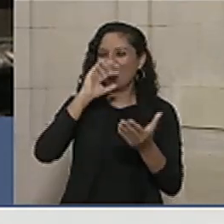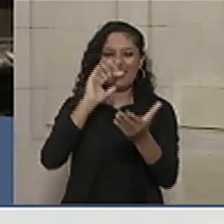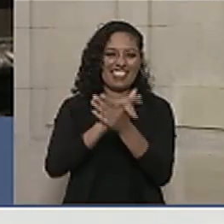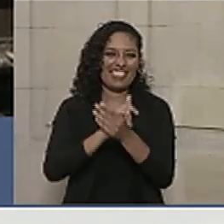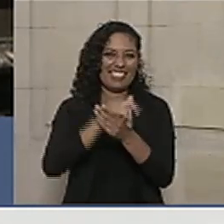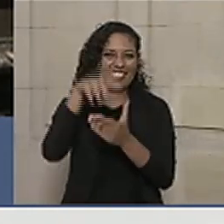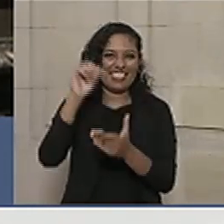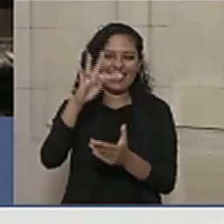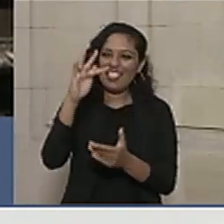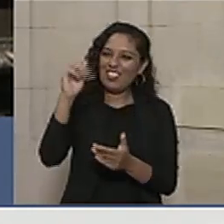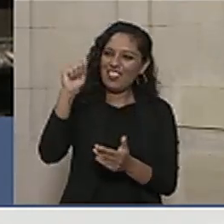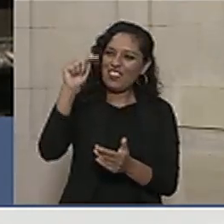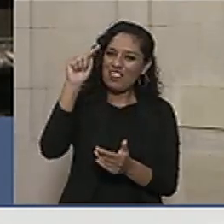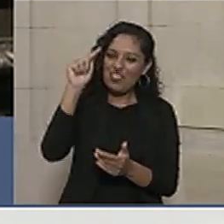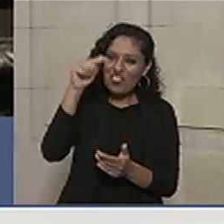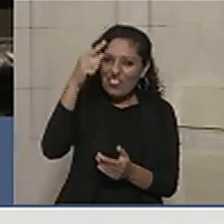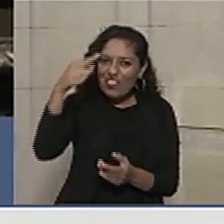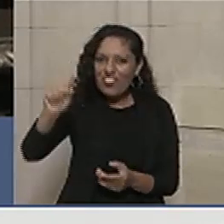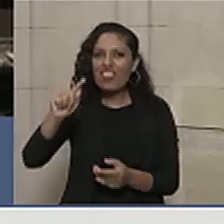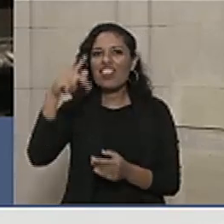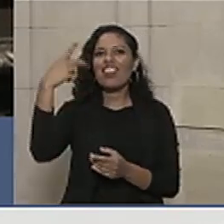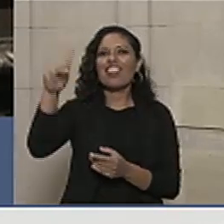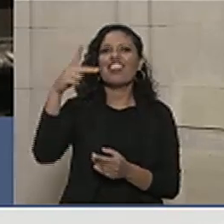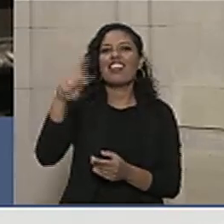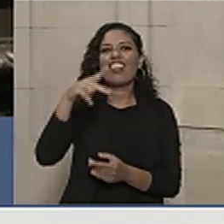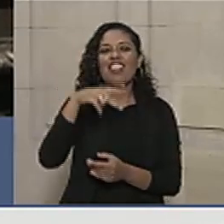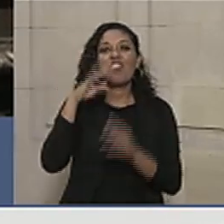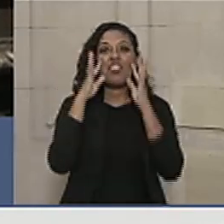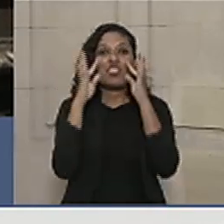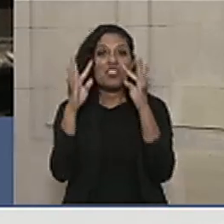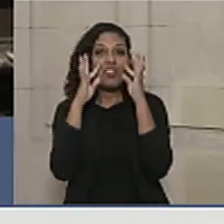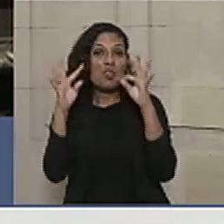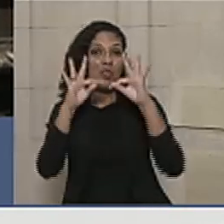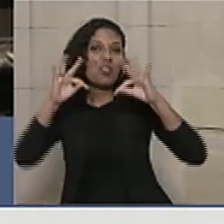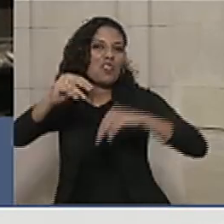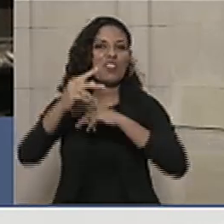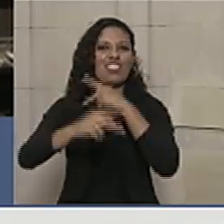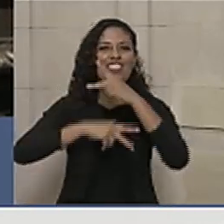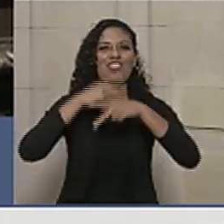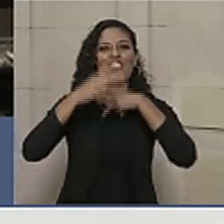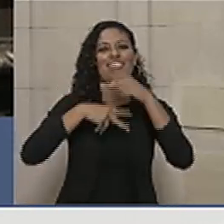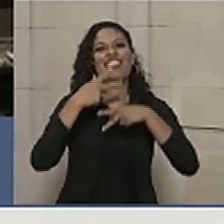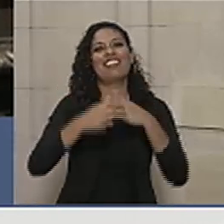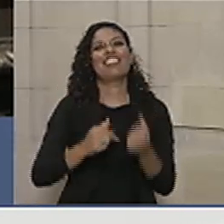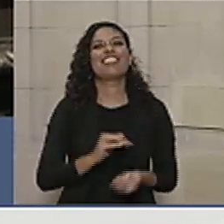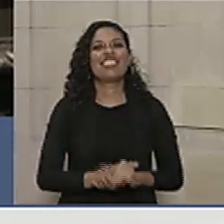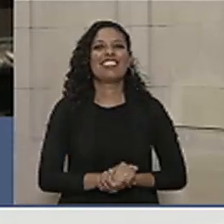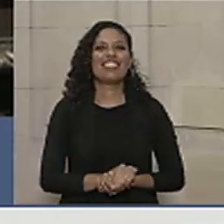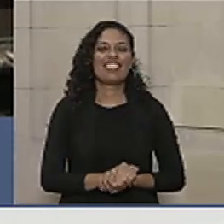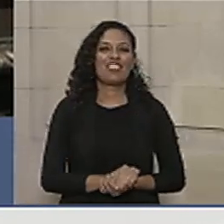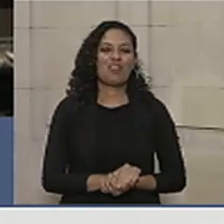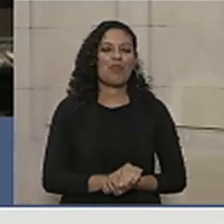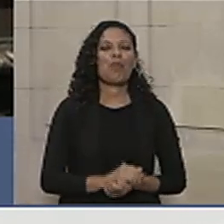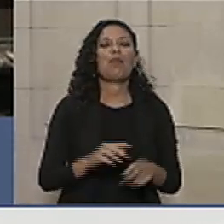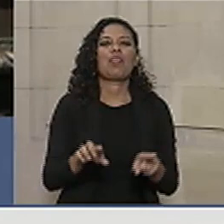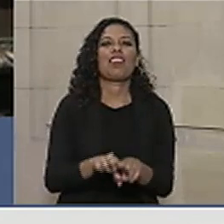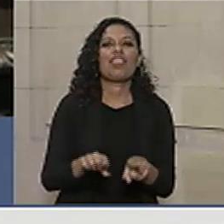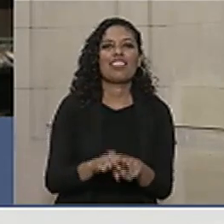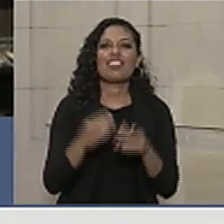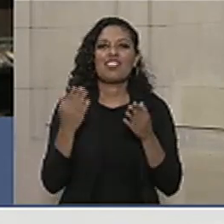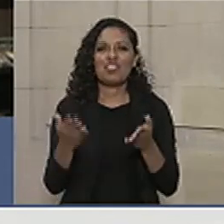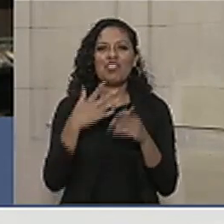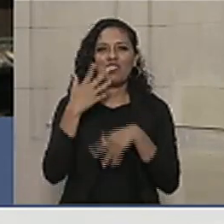Luiz Paulo, assiste a todos os pronunciamentos. Mas quero me solidarizar e